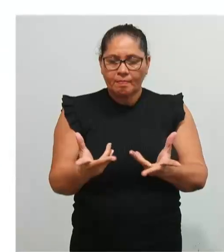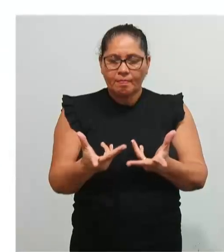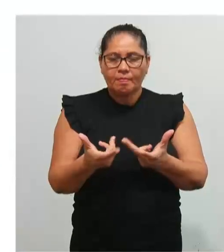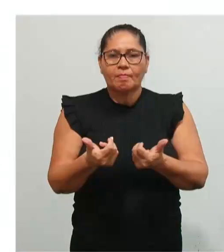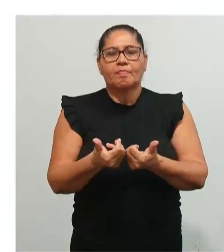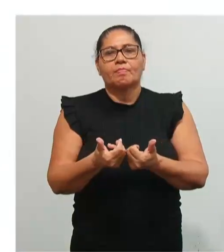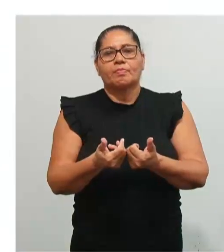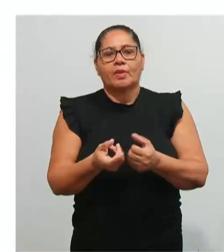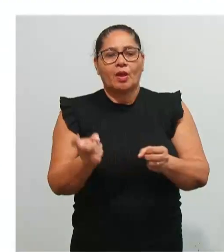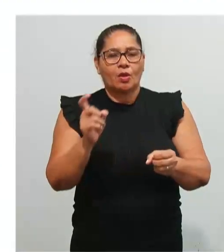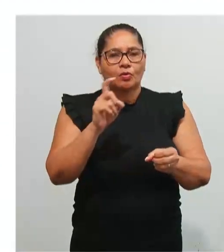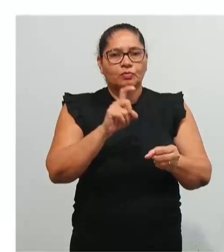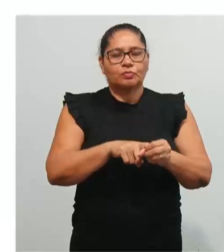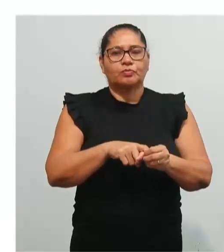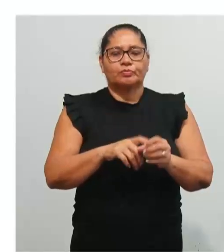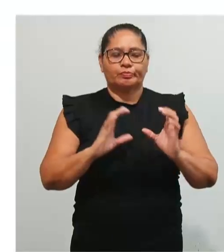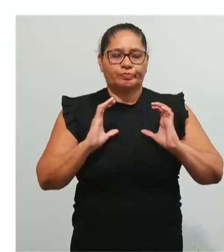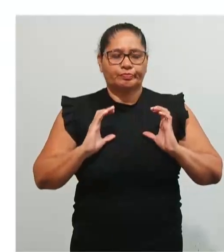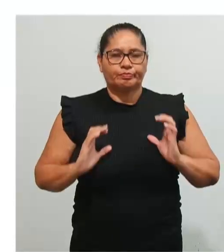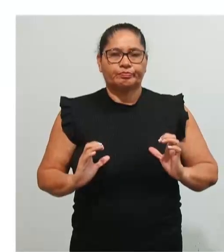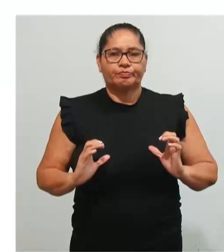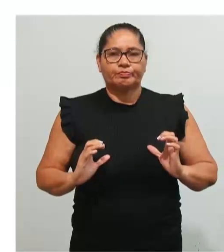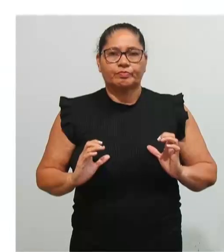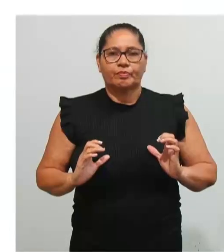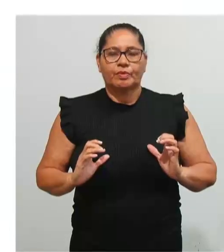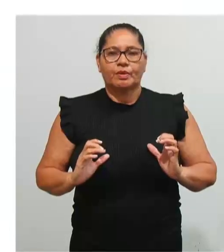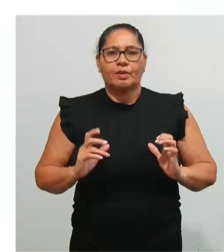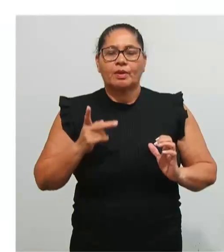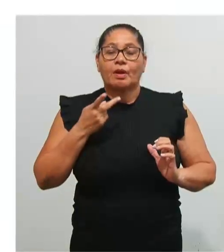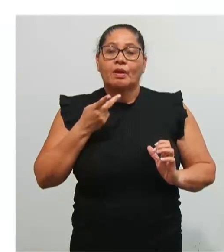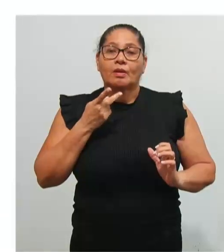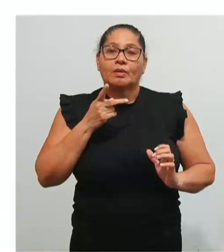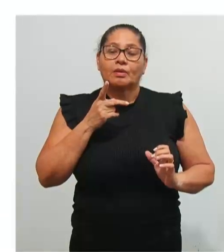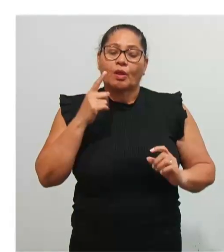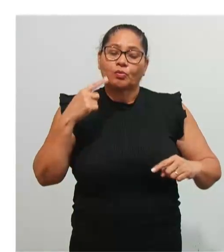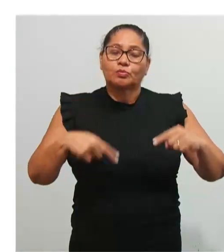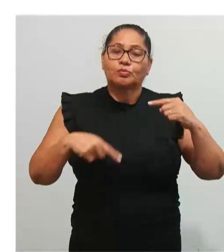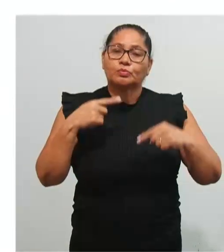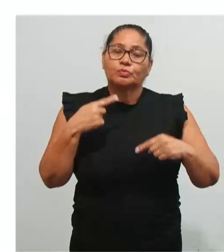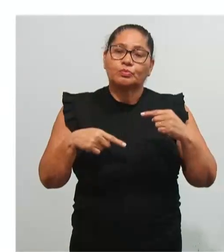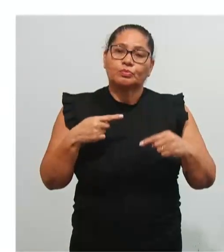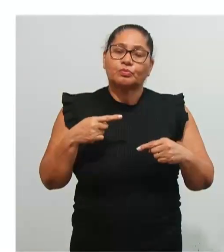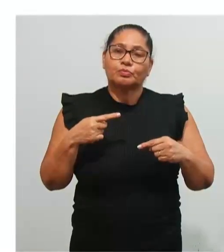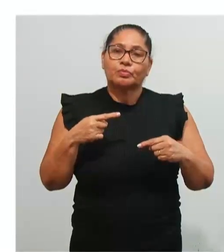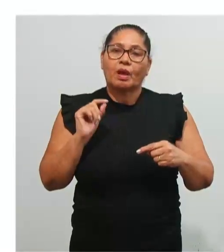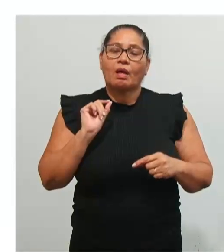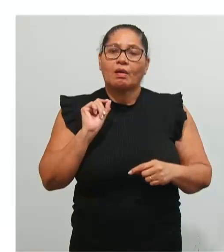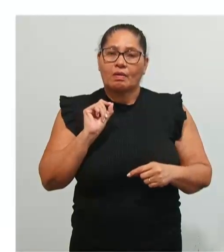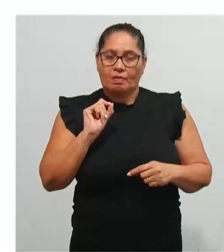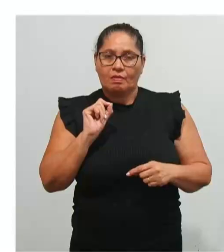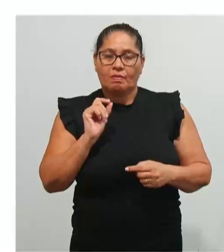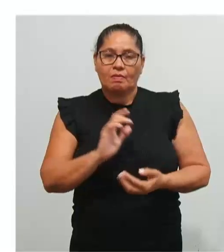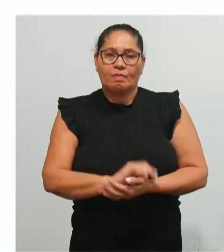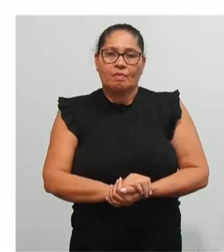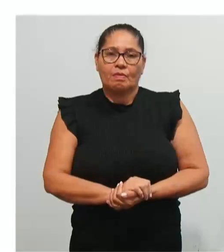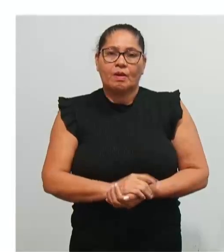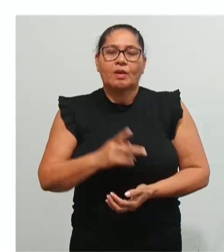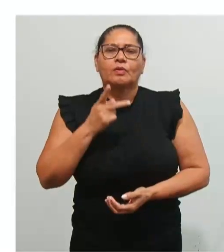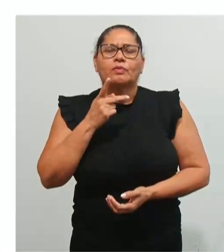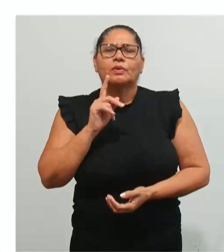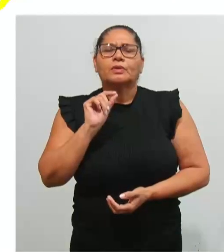e voltada para a cidadania. O que nós estamos, então, discutindo nós estamos falando